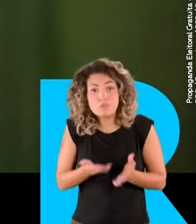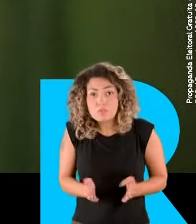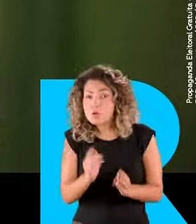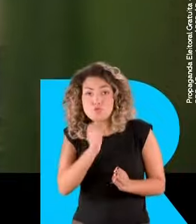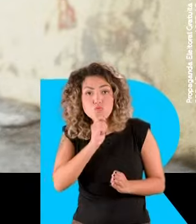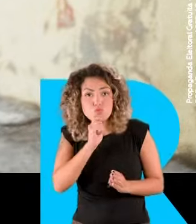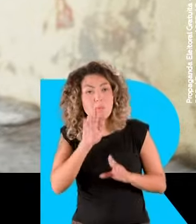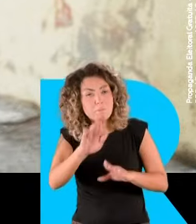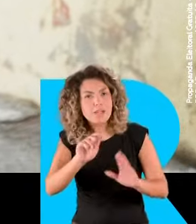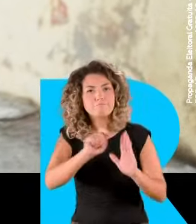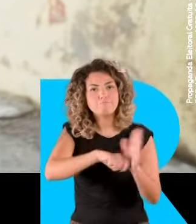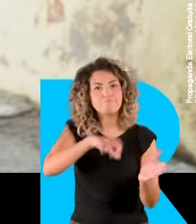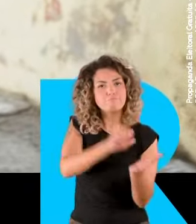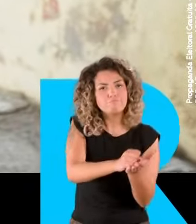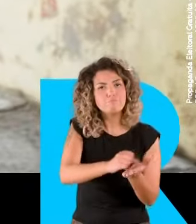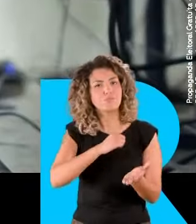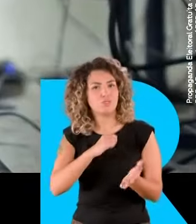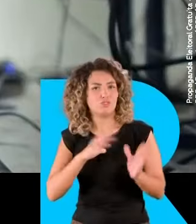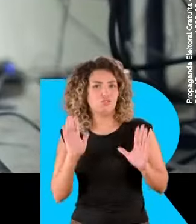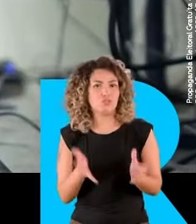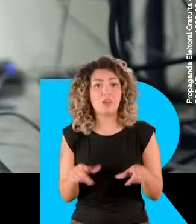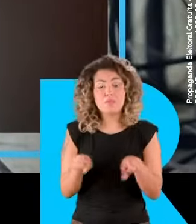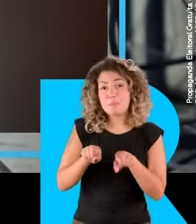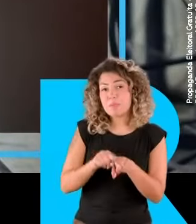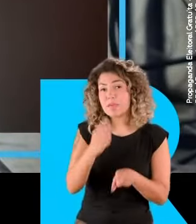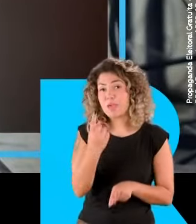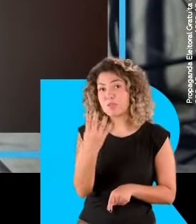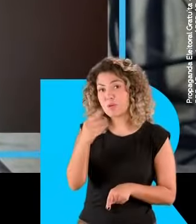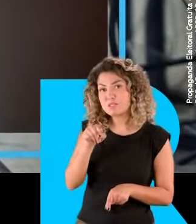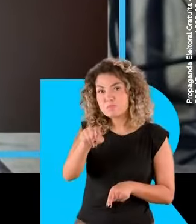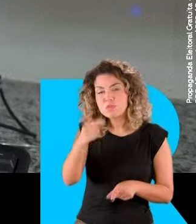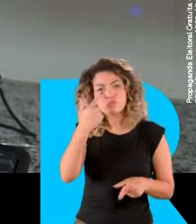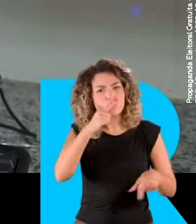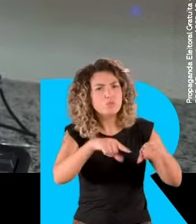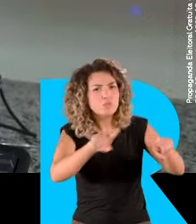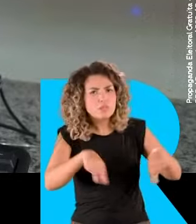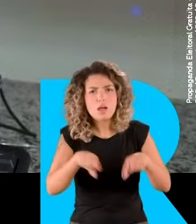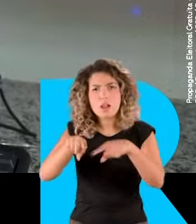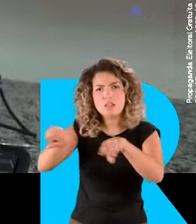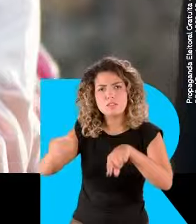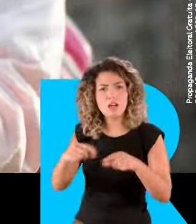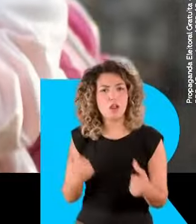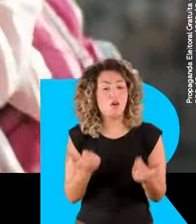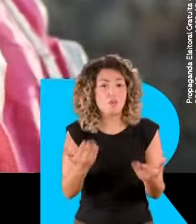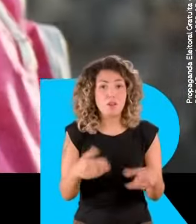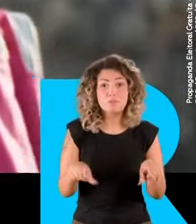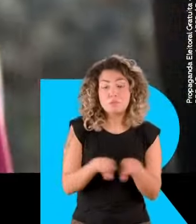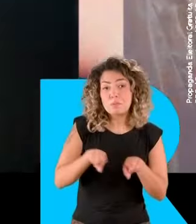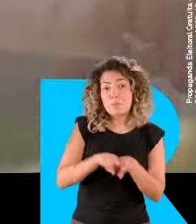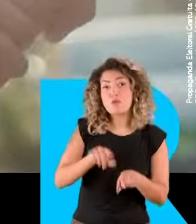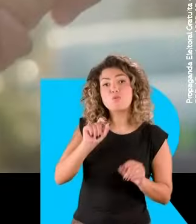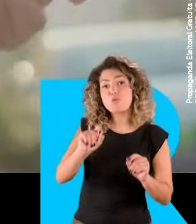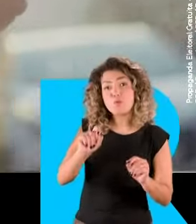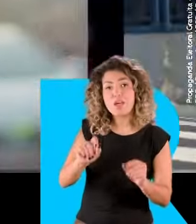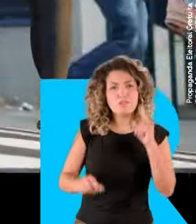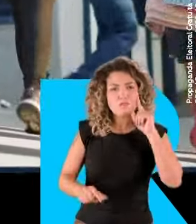creche antes mesmo do bebê nascer. Entregou 14 mil salas digitais. Dá crédito de